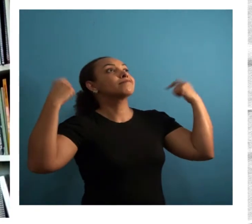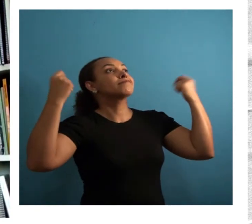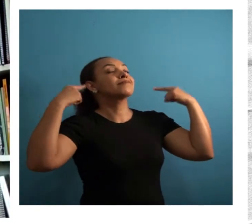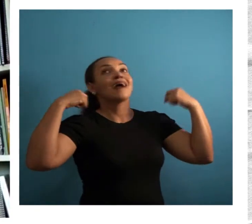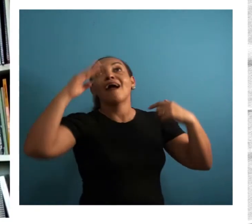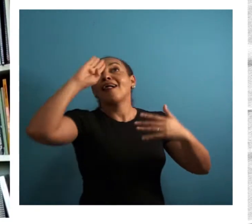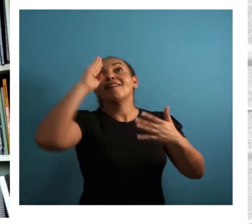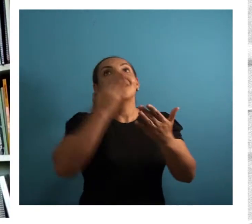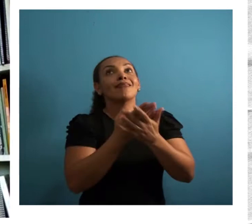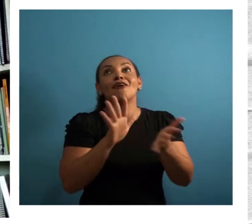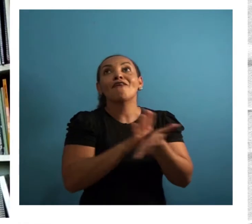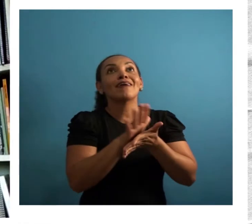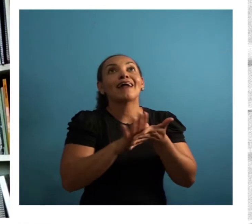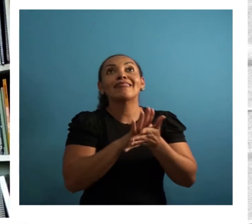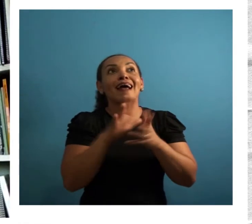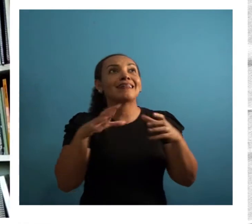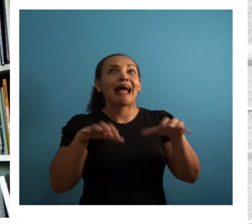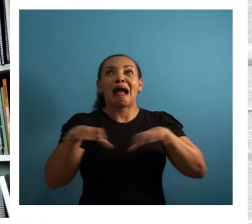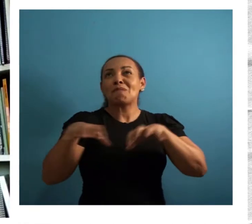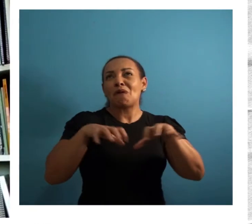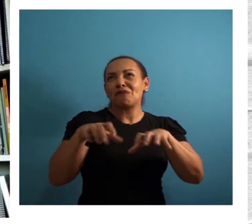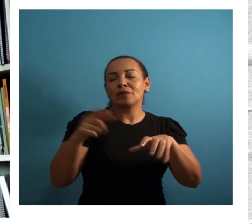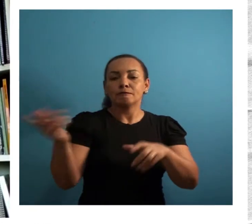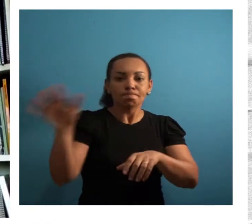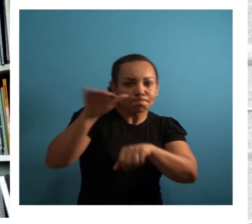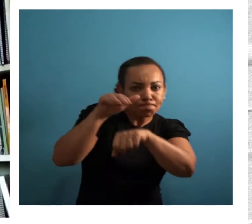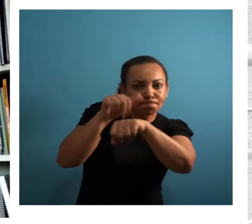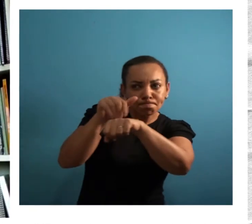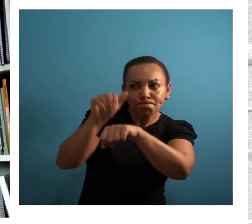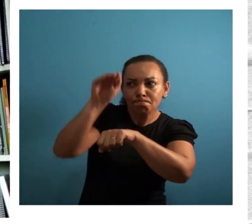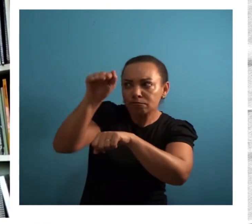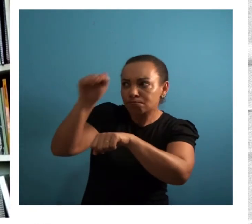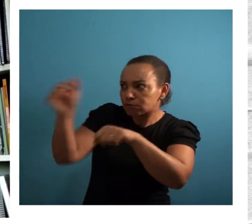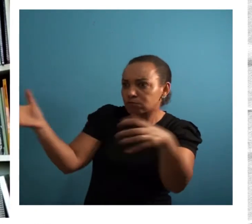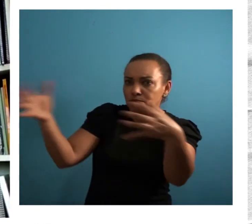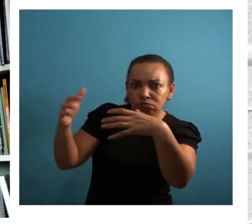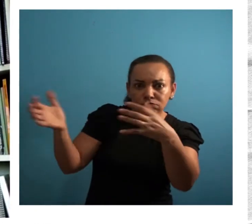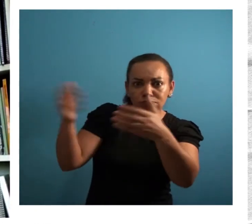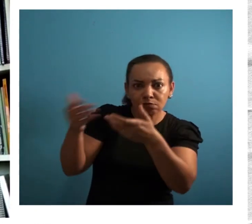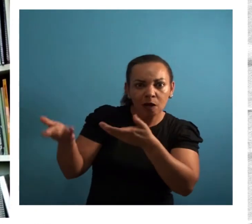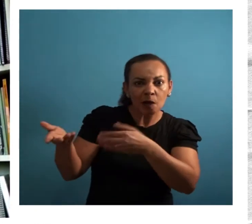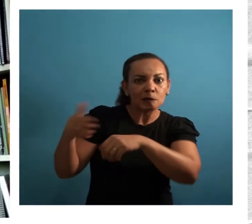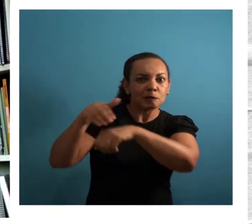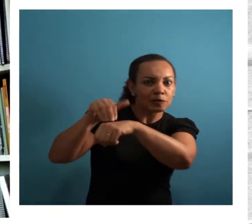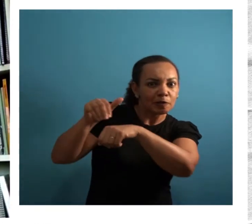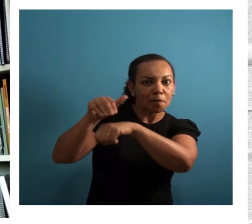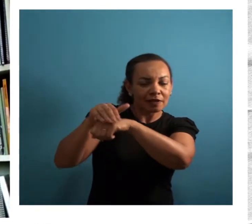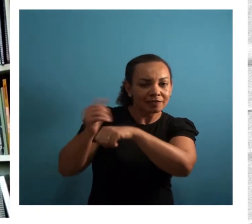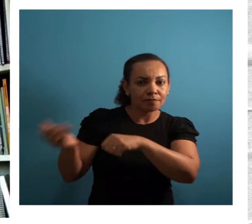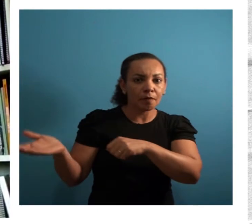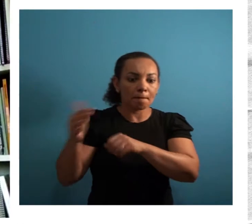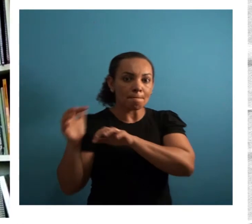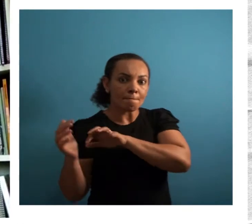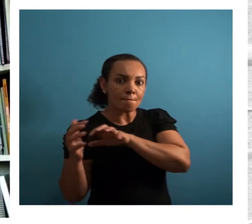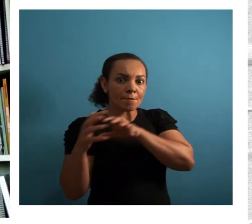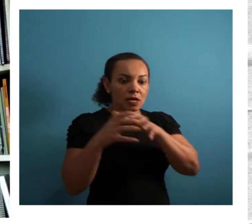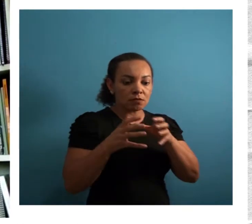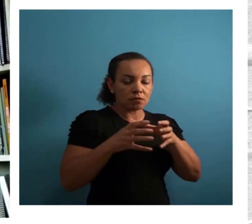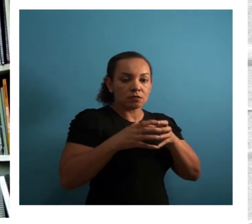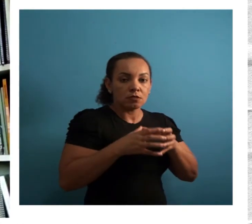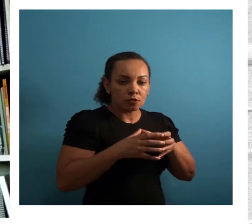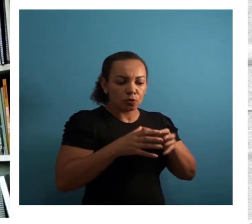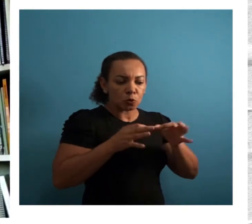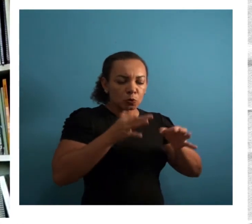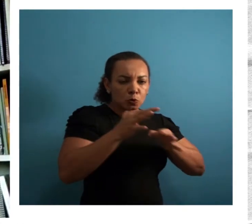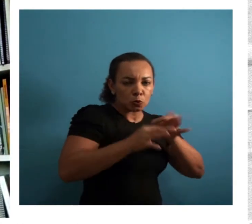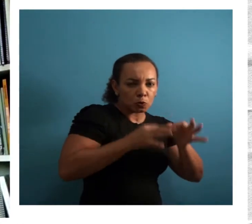na força da mobilização popular mas na medida em que são convocadas eles são a convencidos a